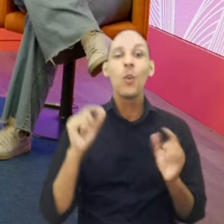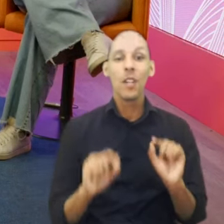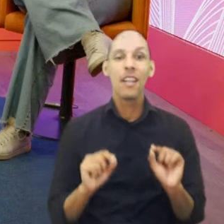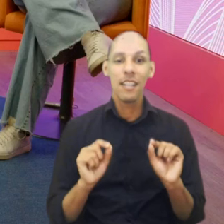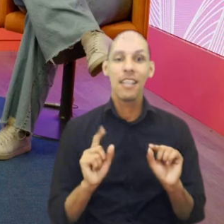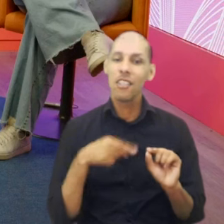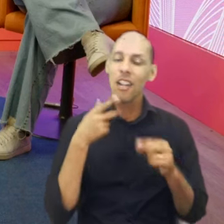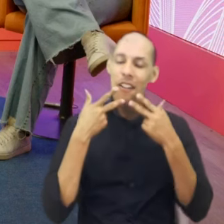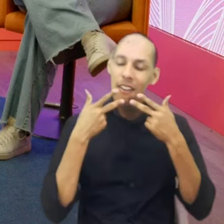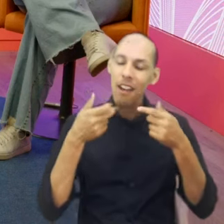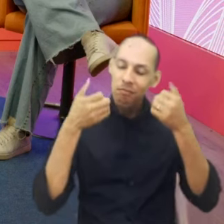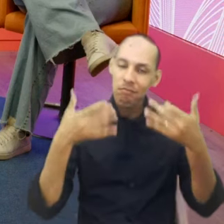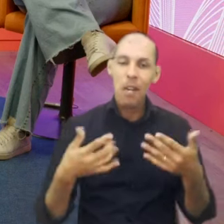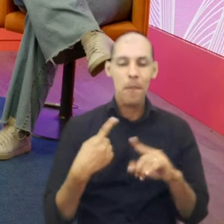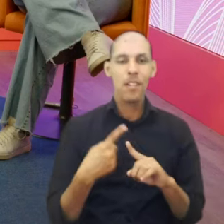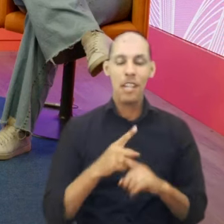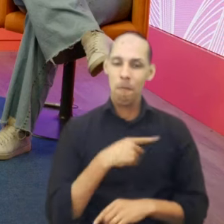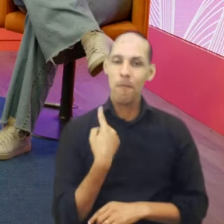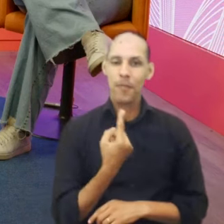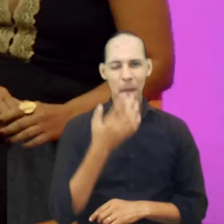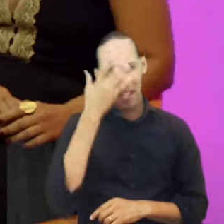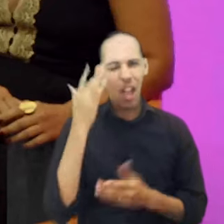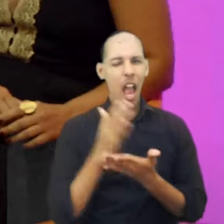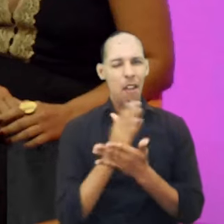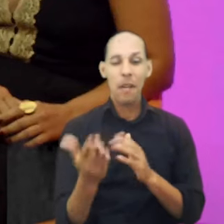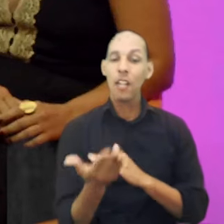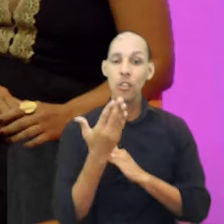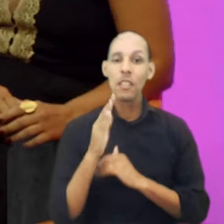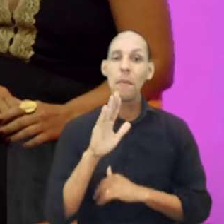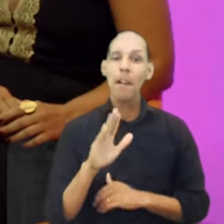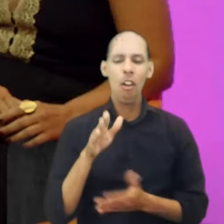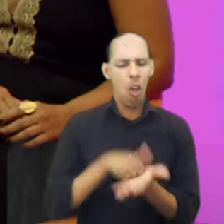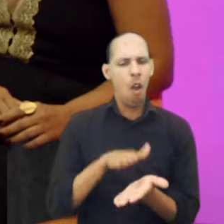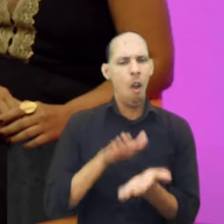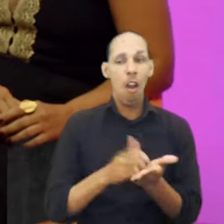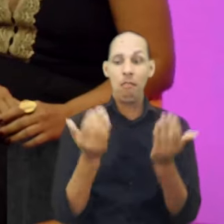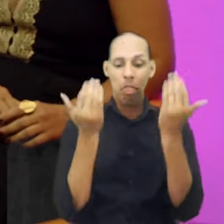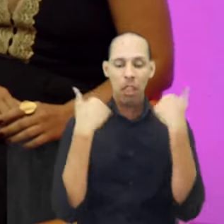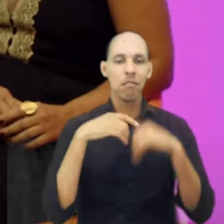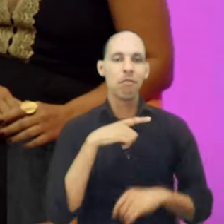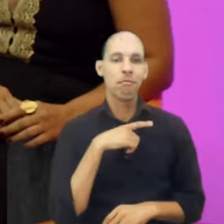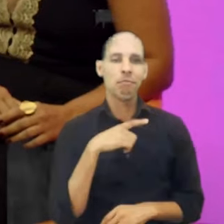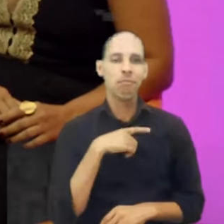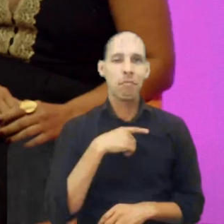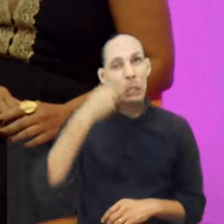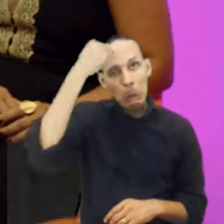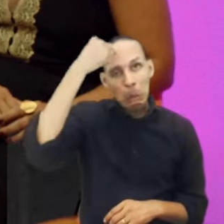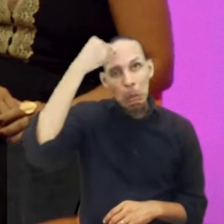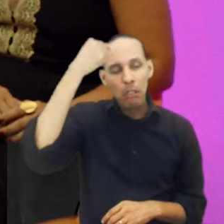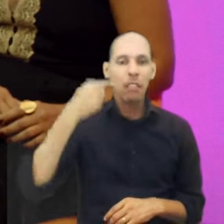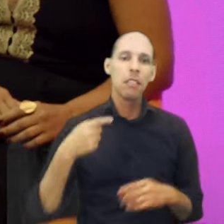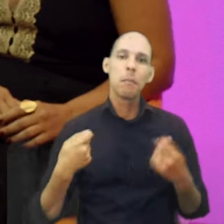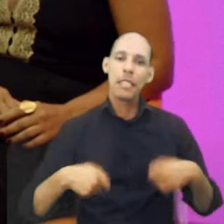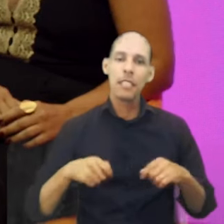essa autorreflexão. Por mais que a gente tenha pessoas que possam nos ajudar, tem uma cobrança interna. Sim. Que a gente precisa alinhar,